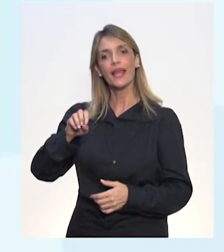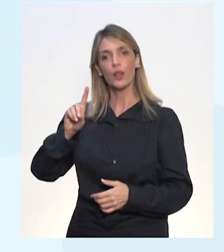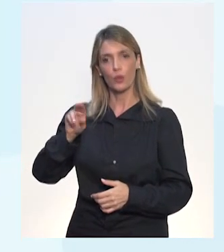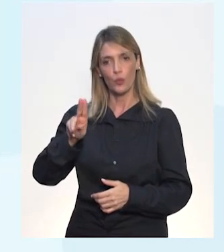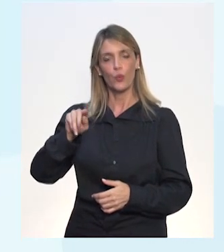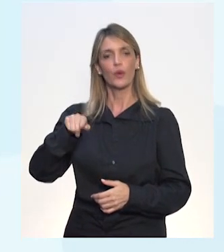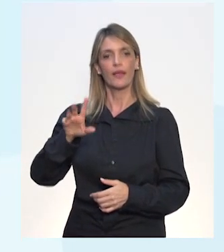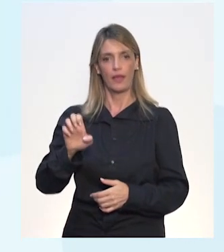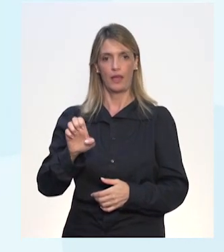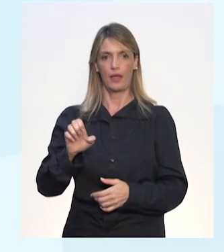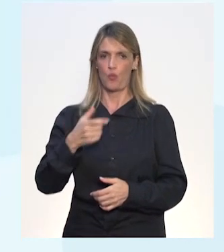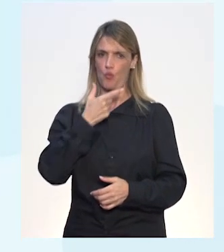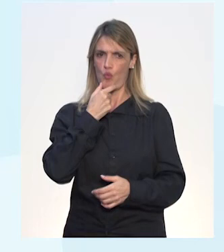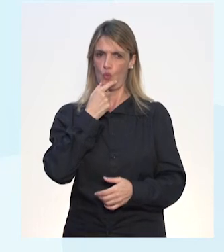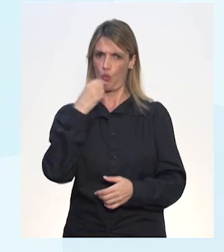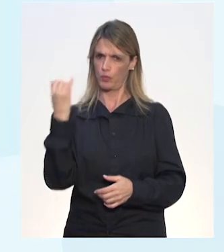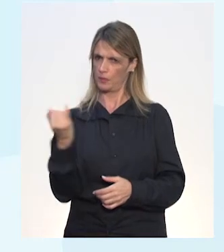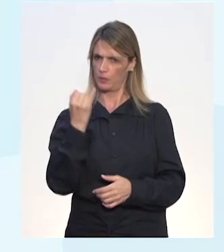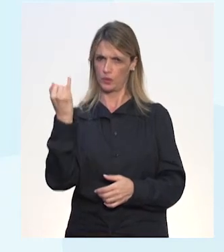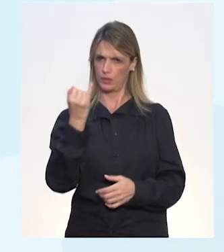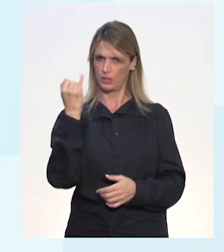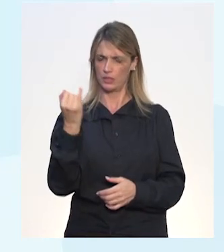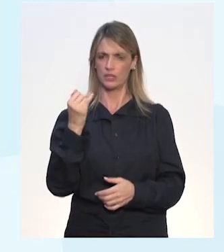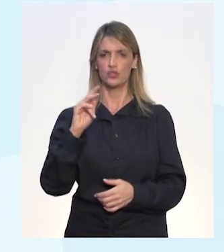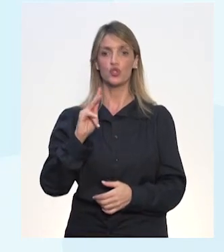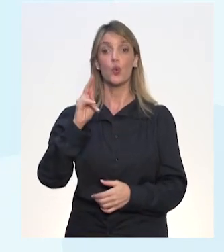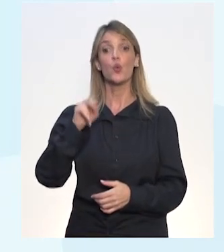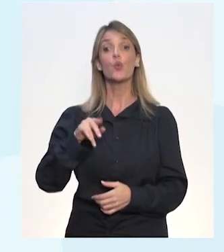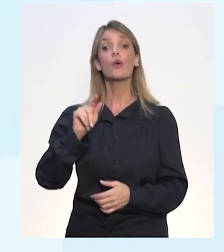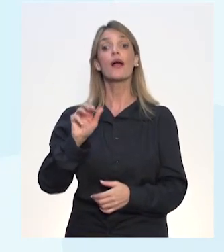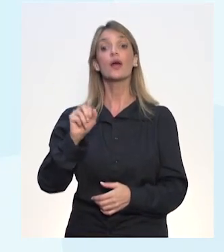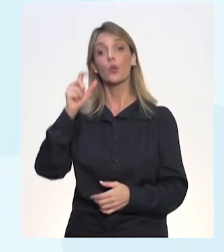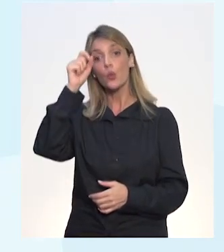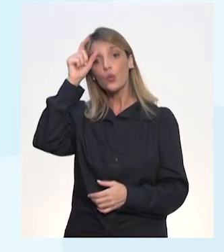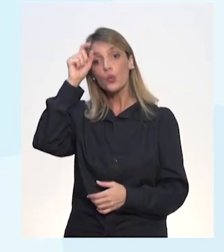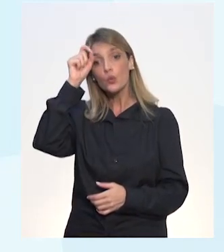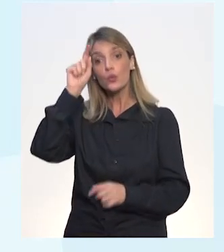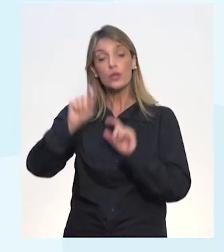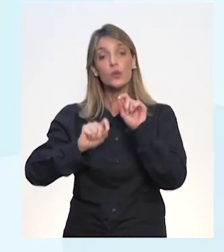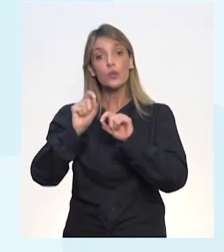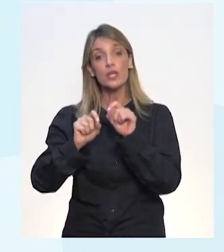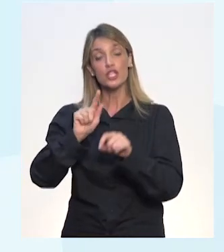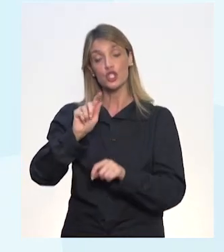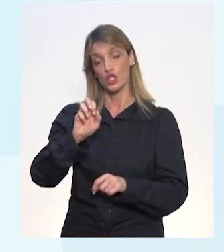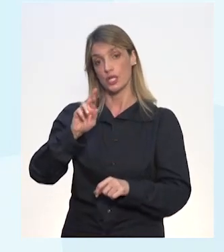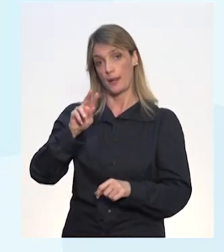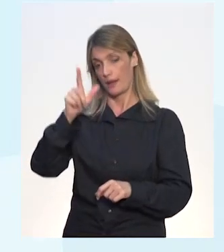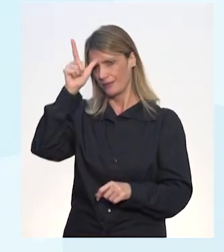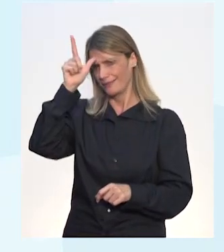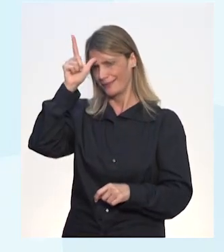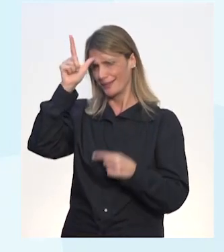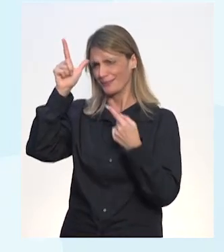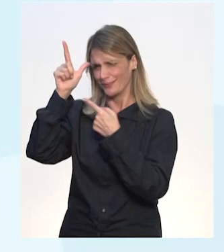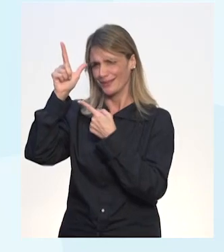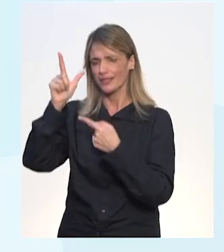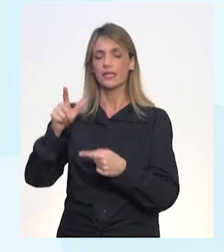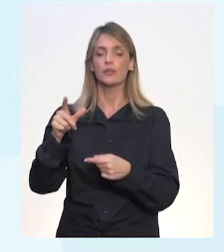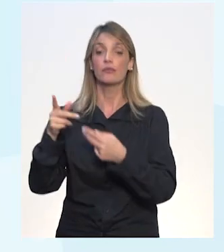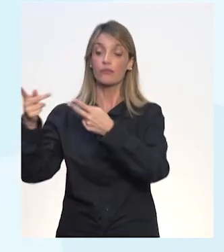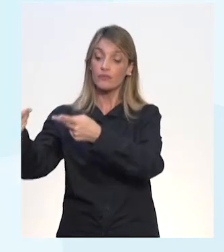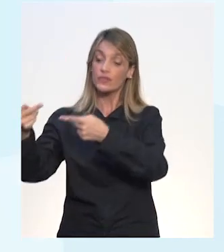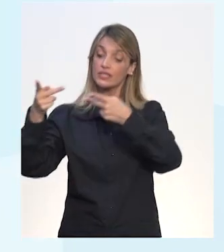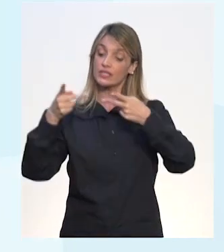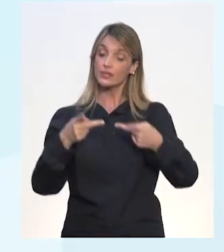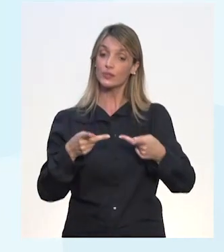um nobre austro-húngaro, cuja cultura é germânica, acabou visitando